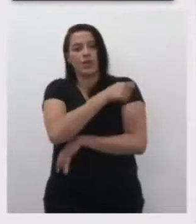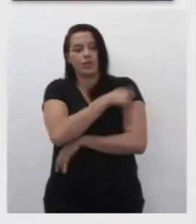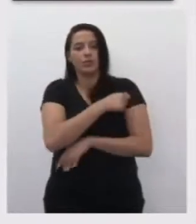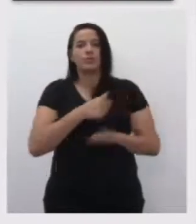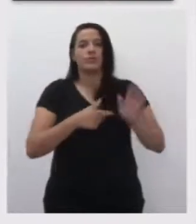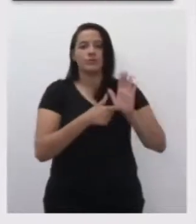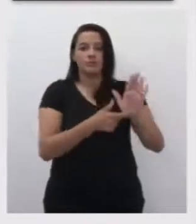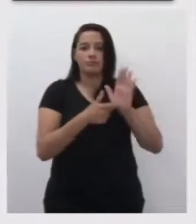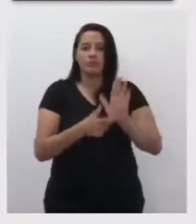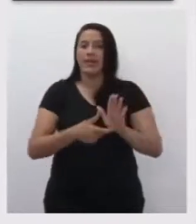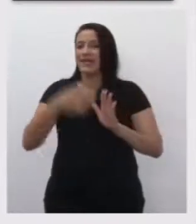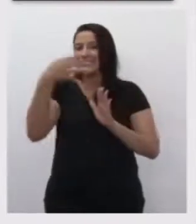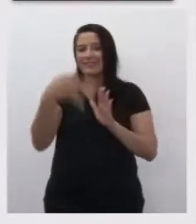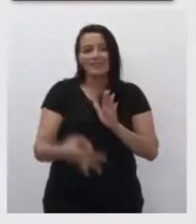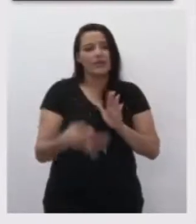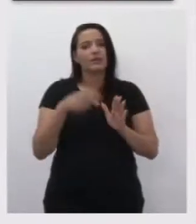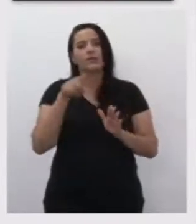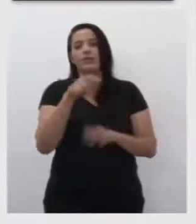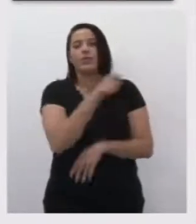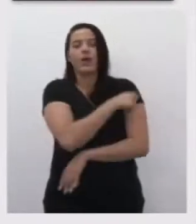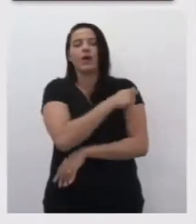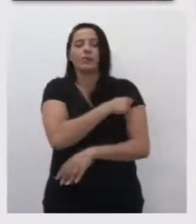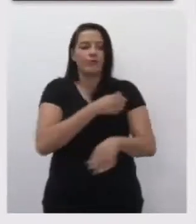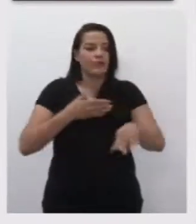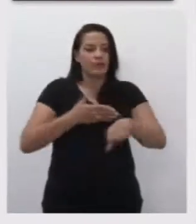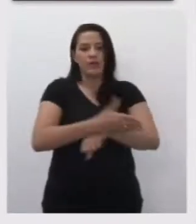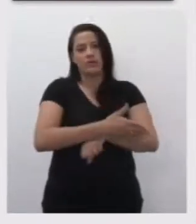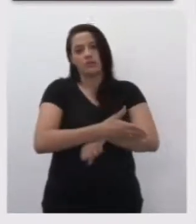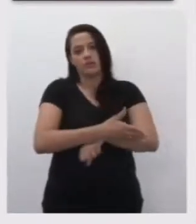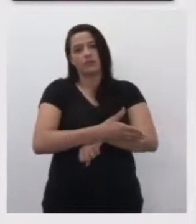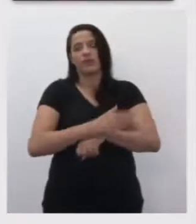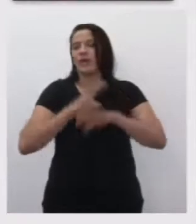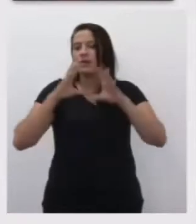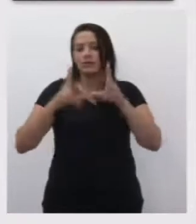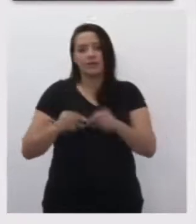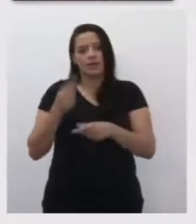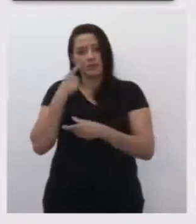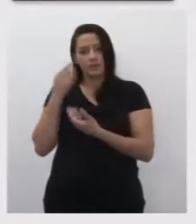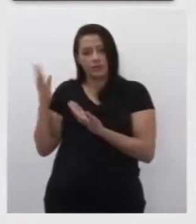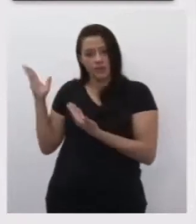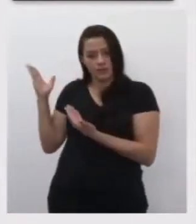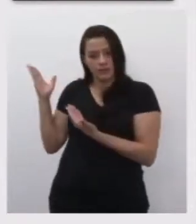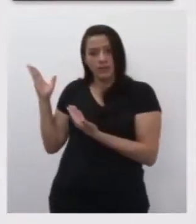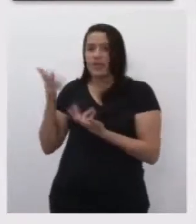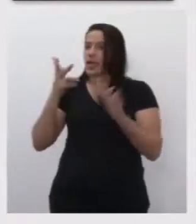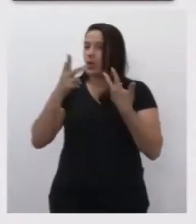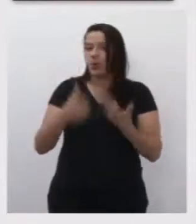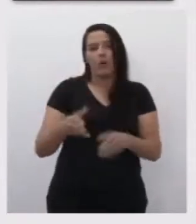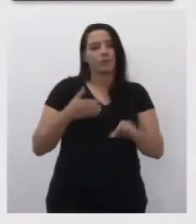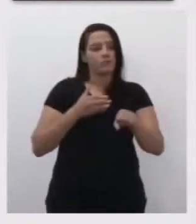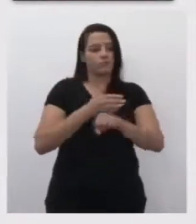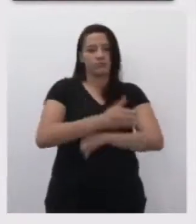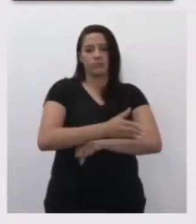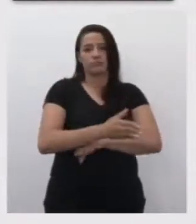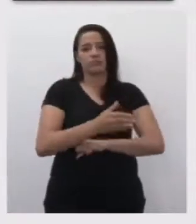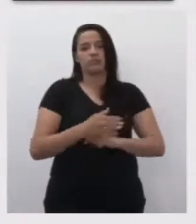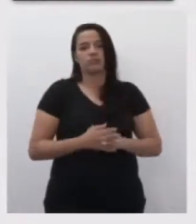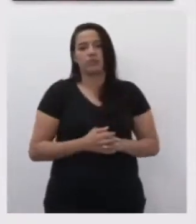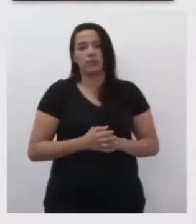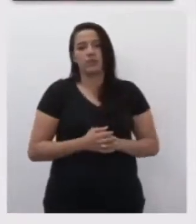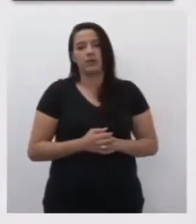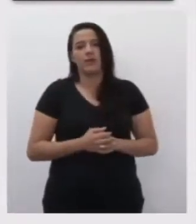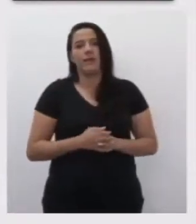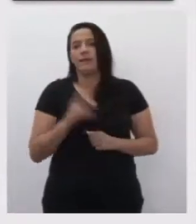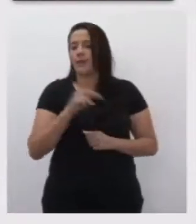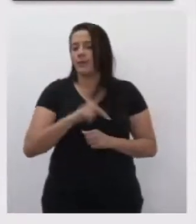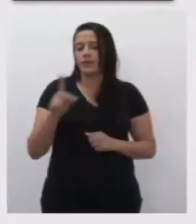mostrando exatamente o que o aluno tem acesso, tá? Exatamente isso que o aluno e o professor têm acesso. Não estou, aqui